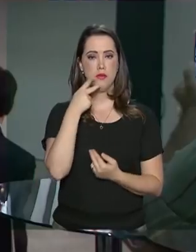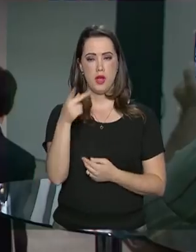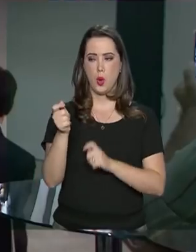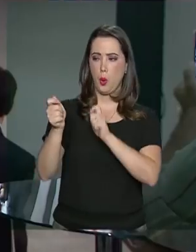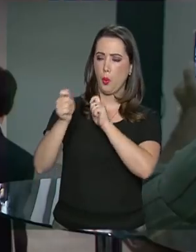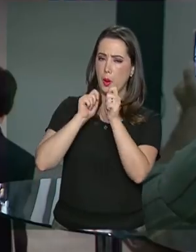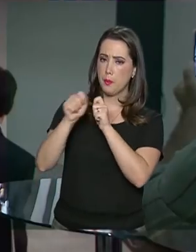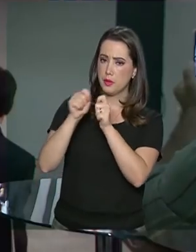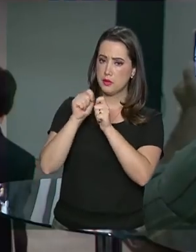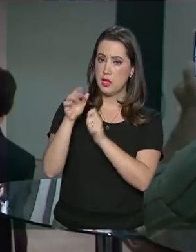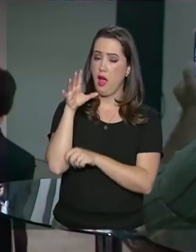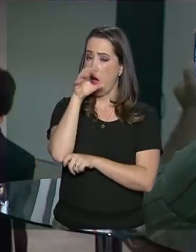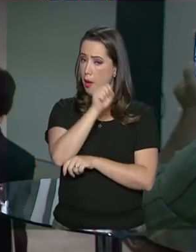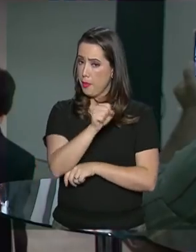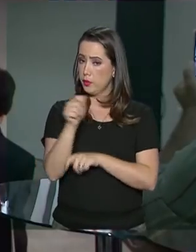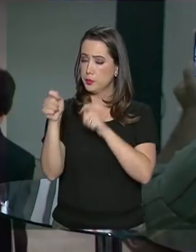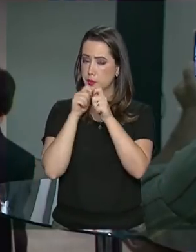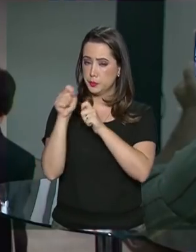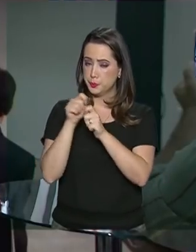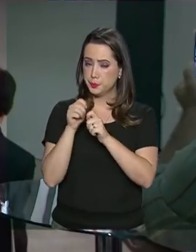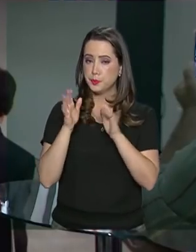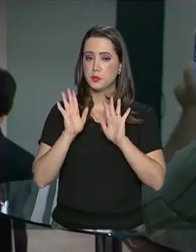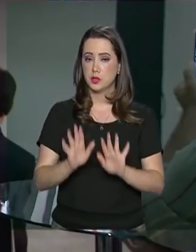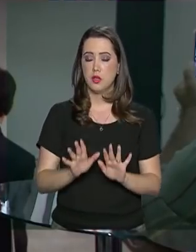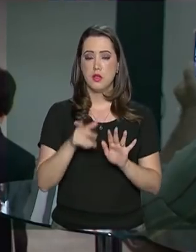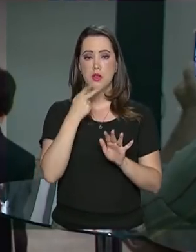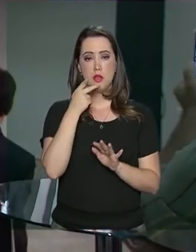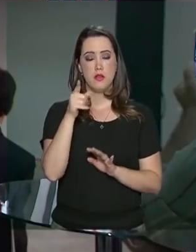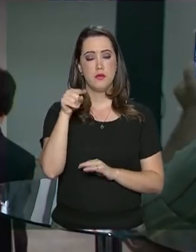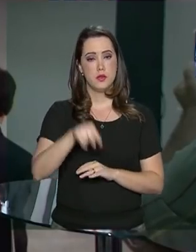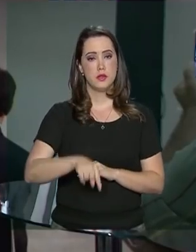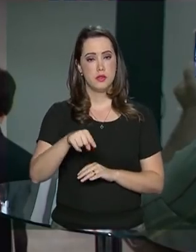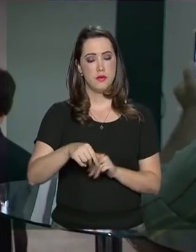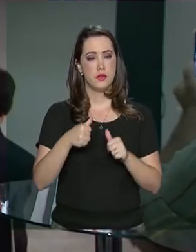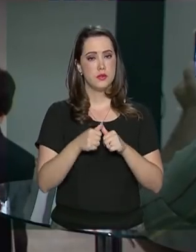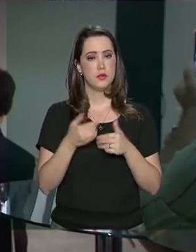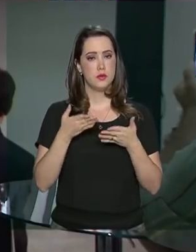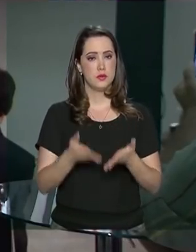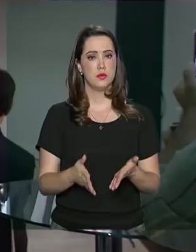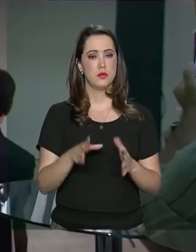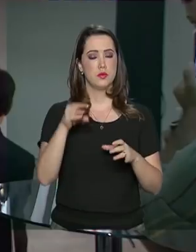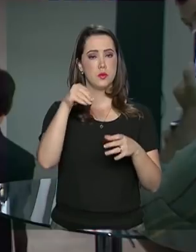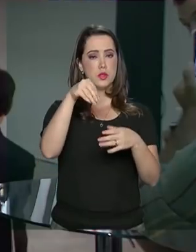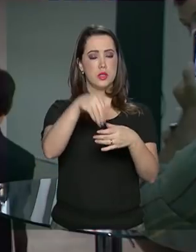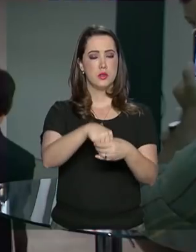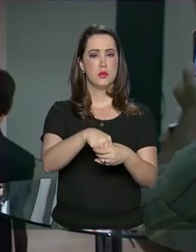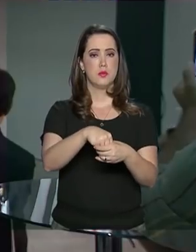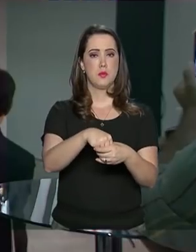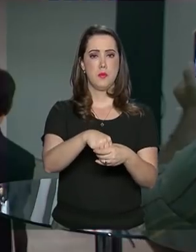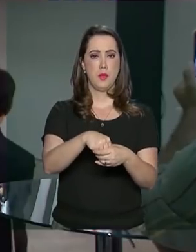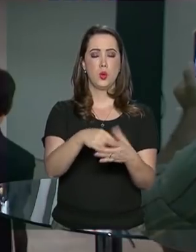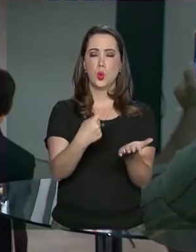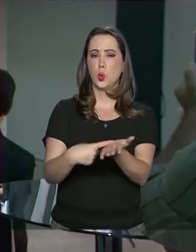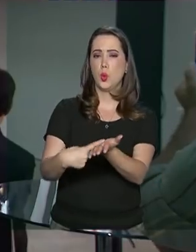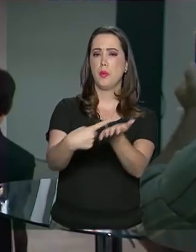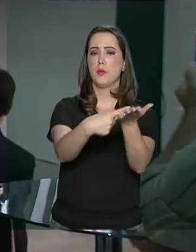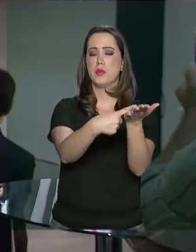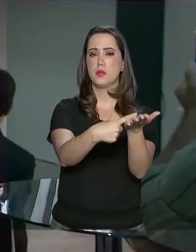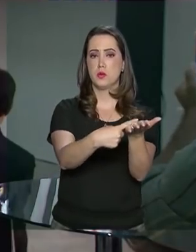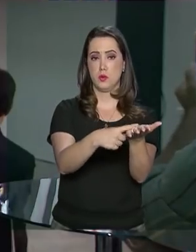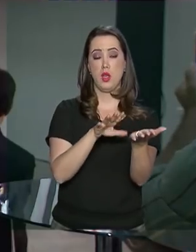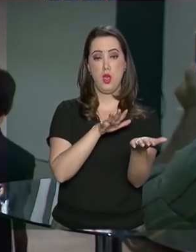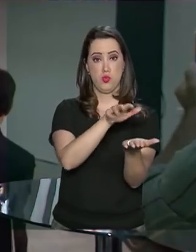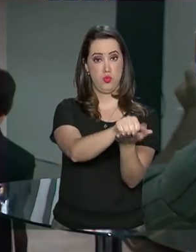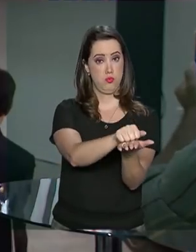com a imprensa, deu uma breve declaração e disse que estava aqui dentro do compromisso que assumiu com